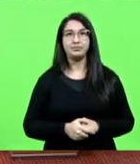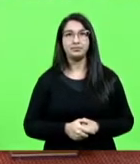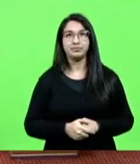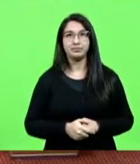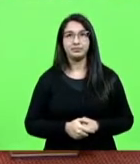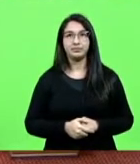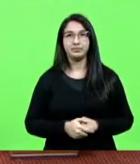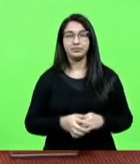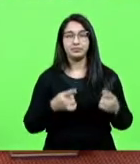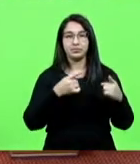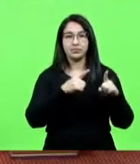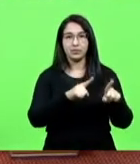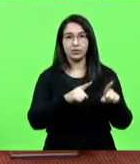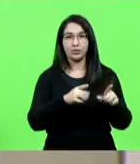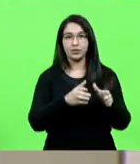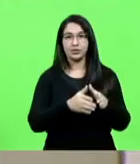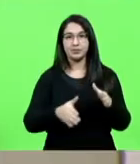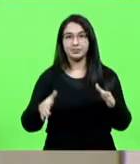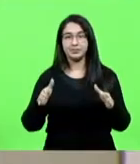Reprovado por maioria.